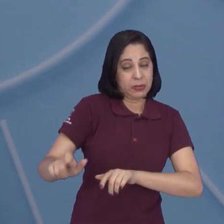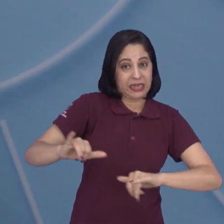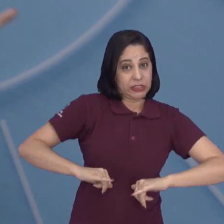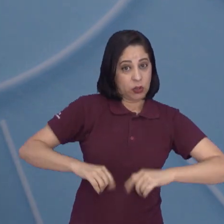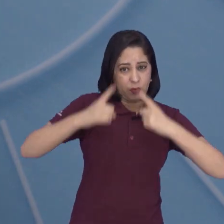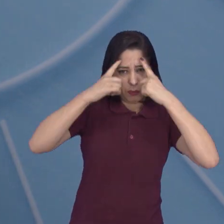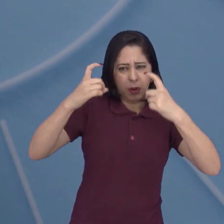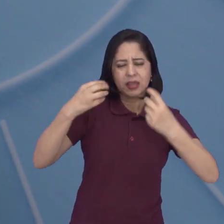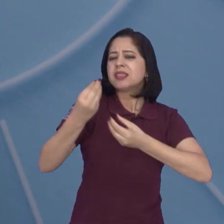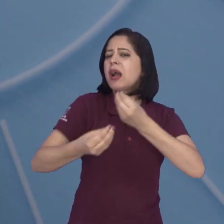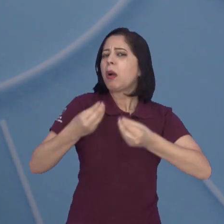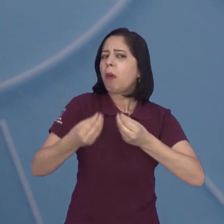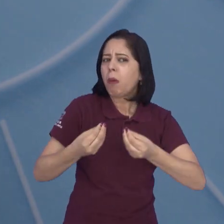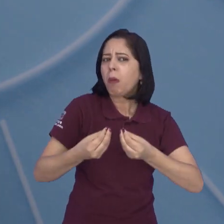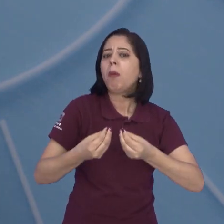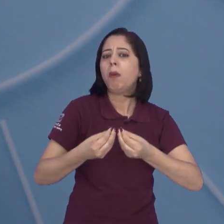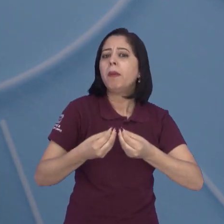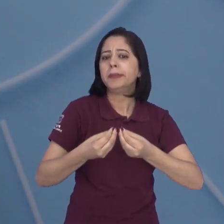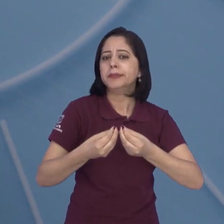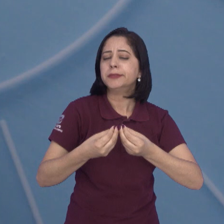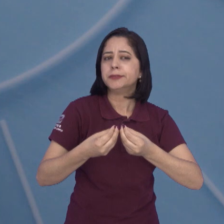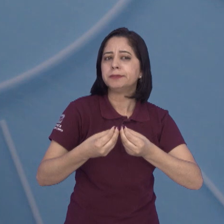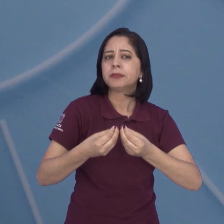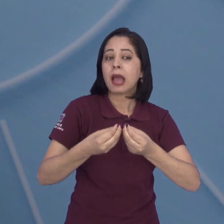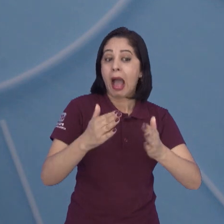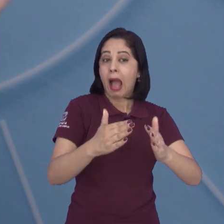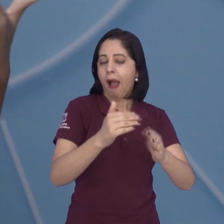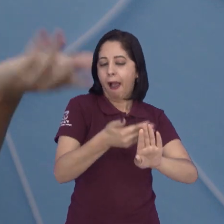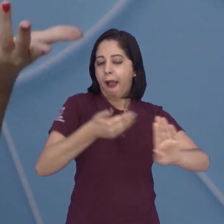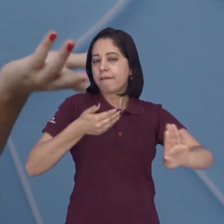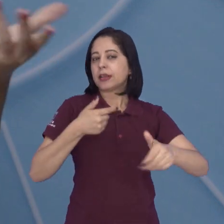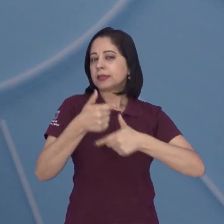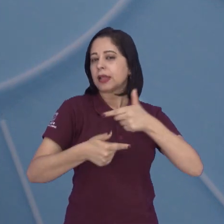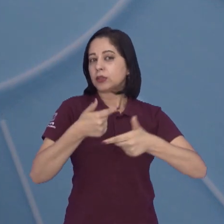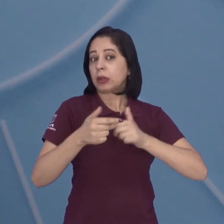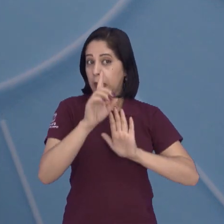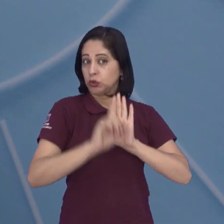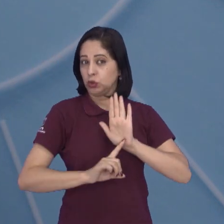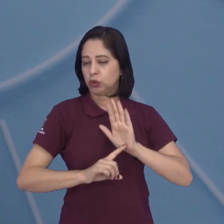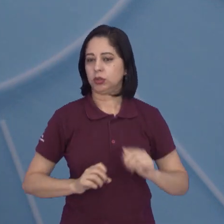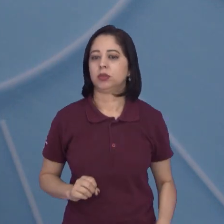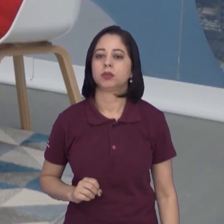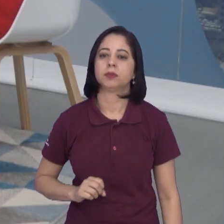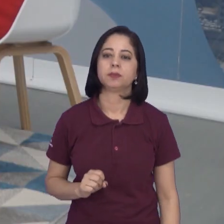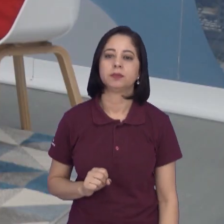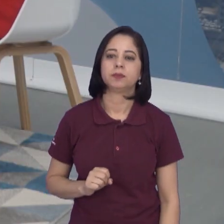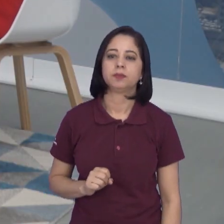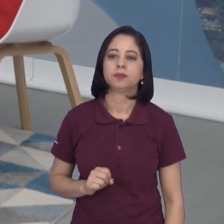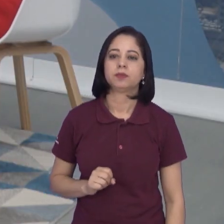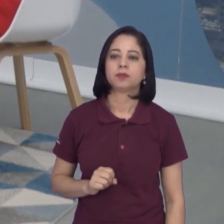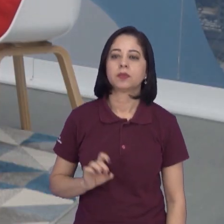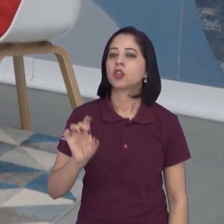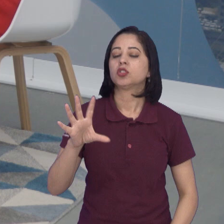situação, como que ela pode dar seguimento nessa situação, né, para ter direito a esse afastamento. Dani, só fazendo uma